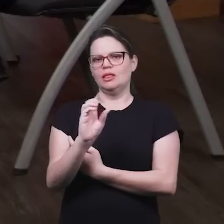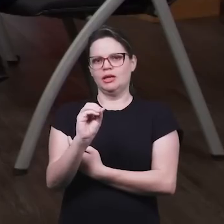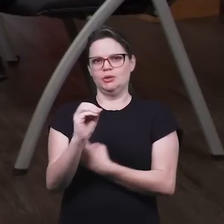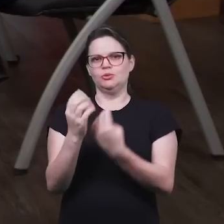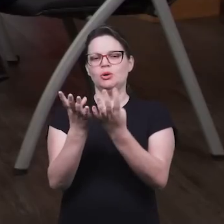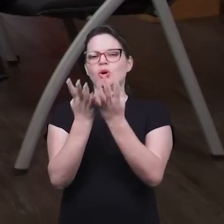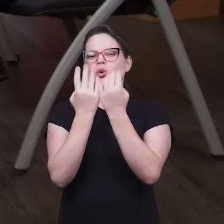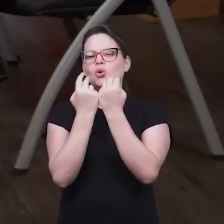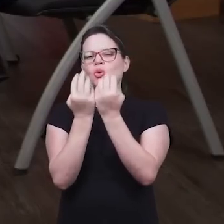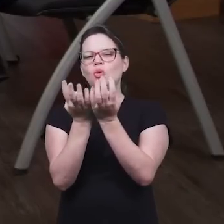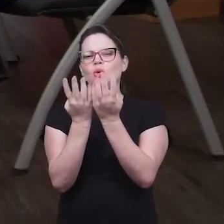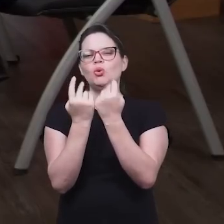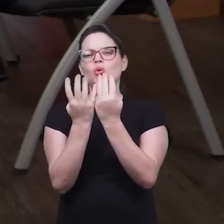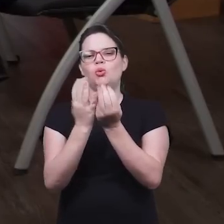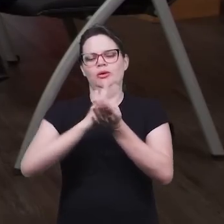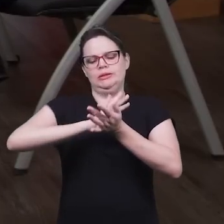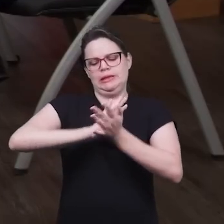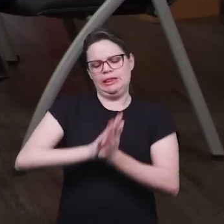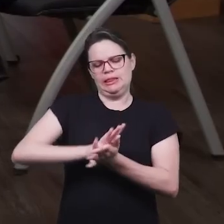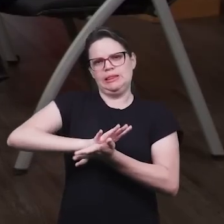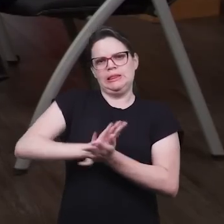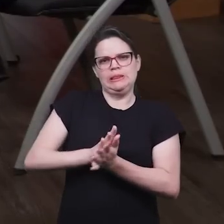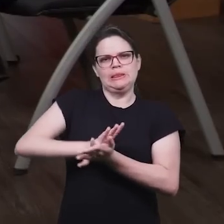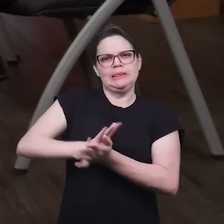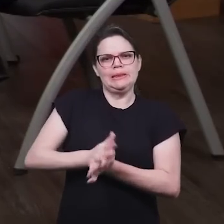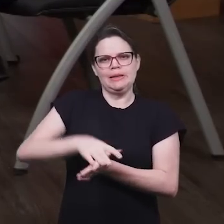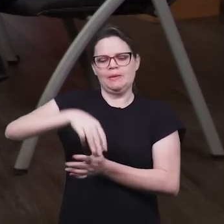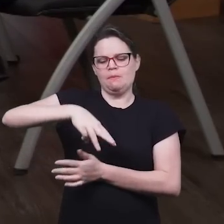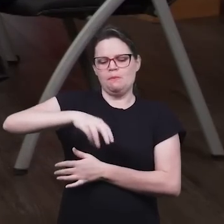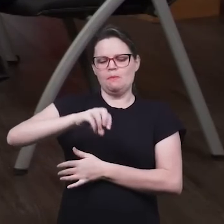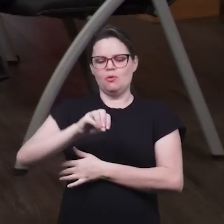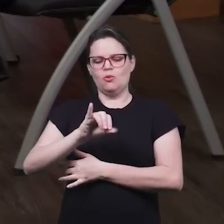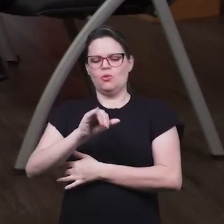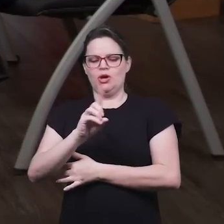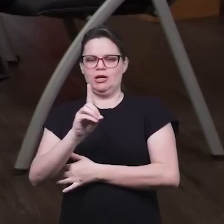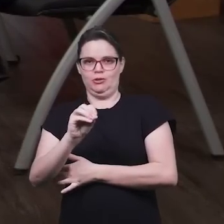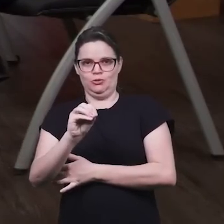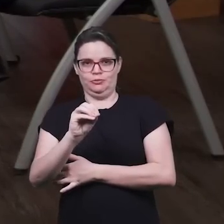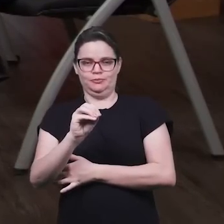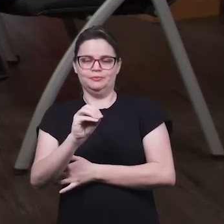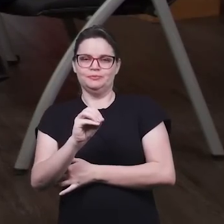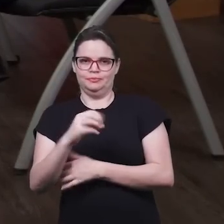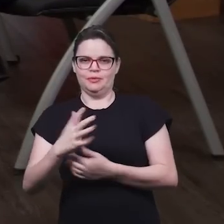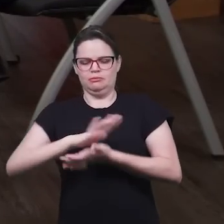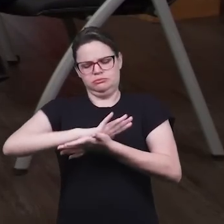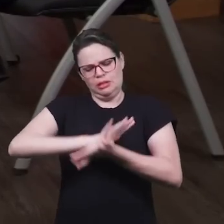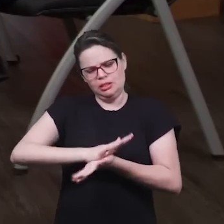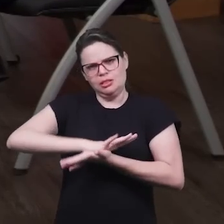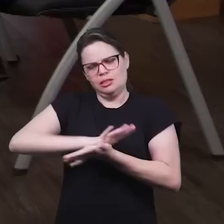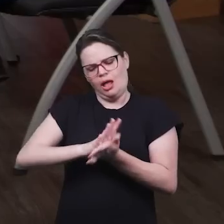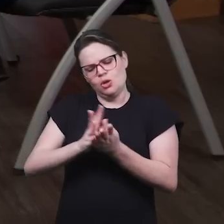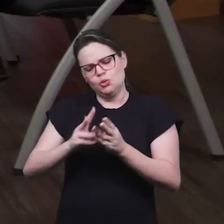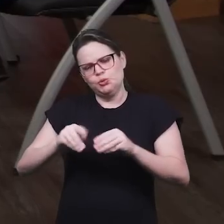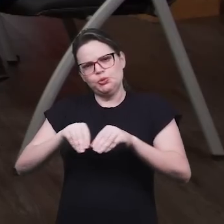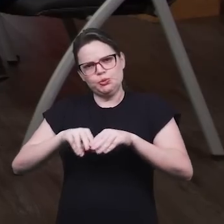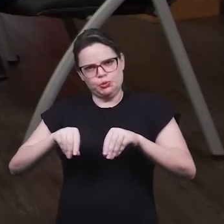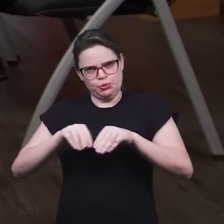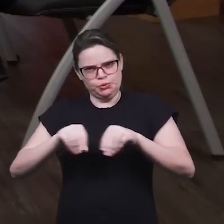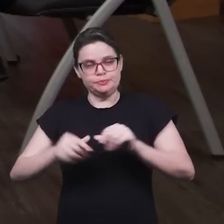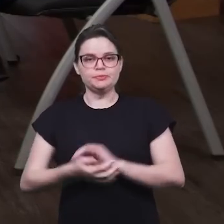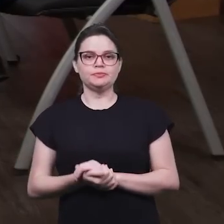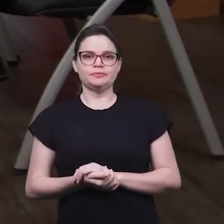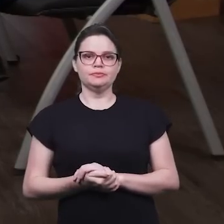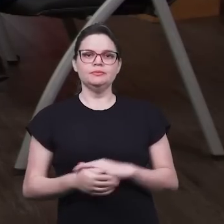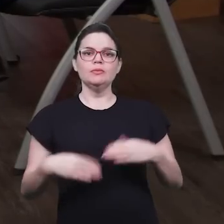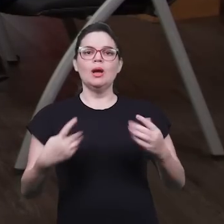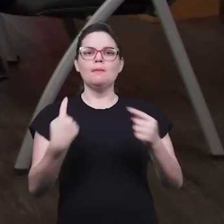do trigo moído, que está ligado, Jerônimo, à igreja ou à carta à igreja de Esmirna, está aqui embaixo